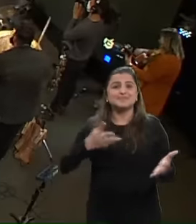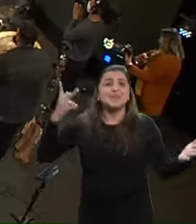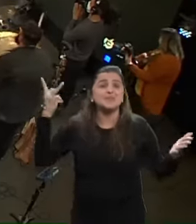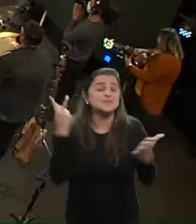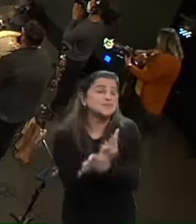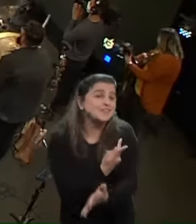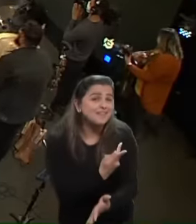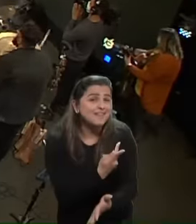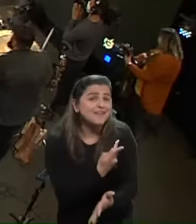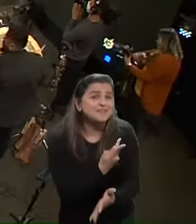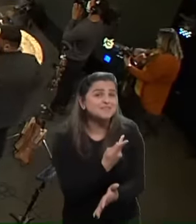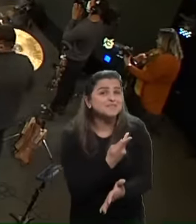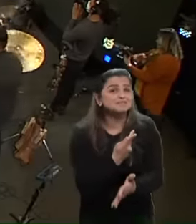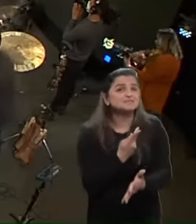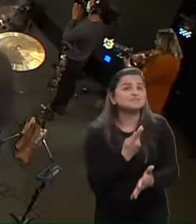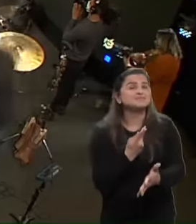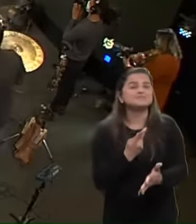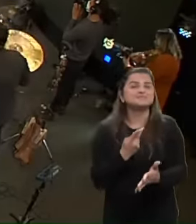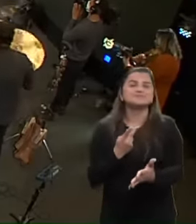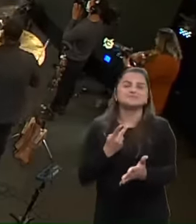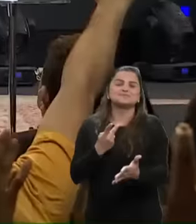quando de repente